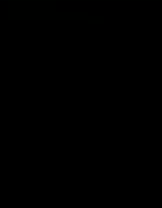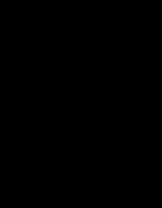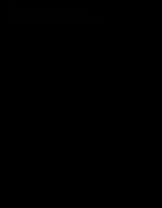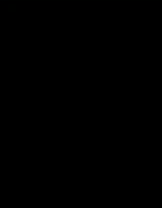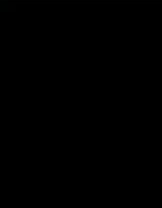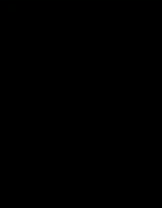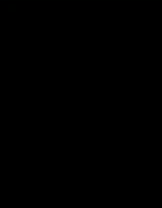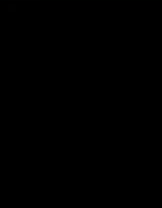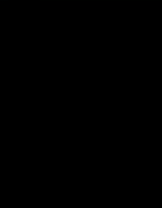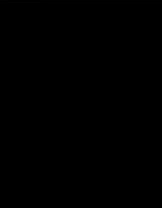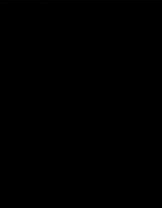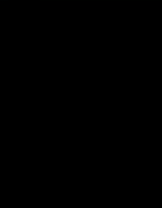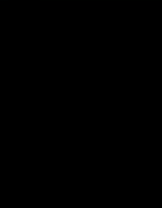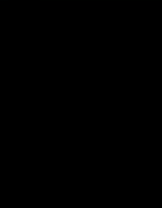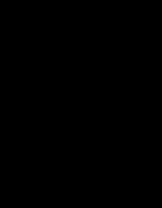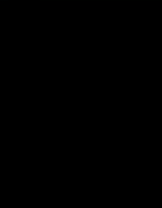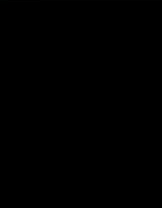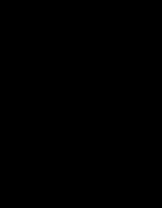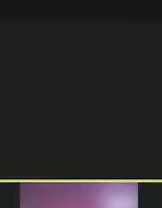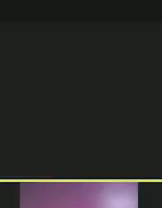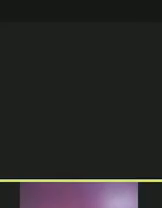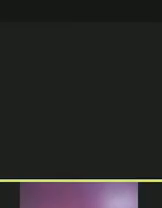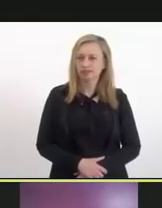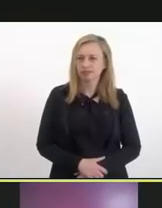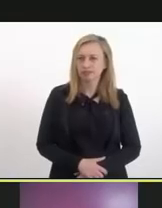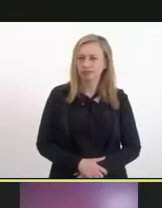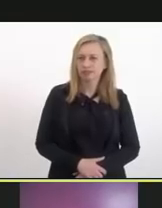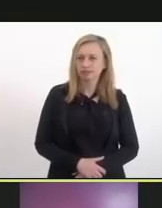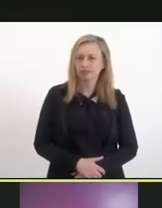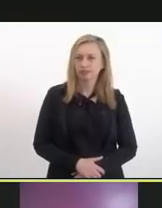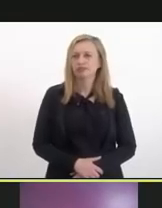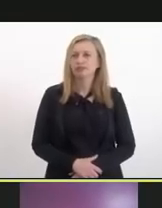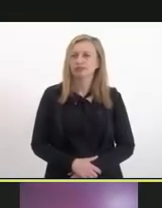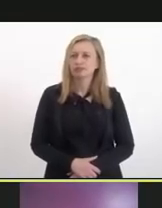Pronto, pode tirar. Créditos, texto autoral, Débora.